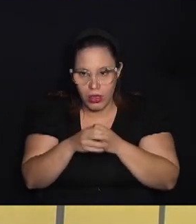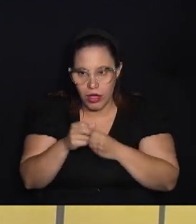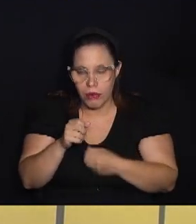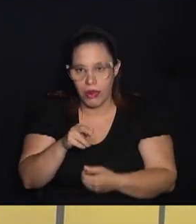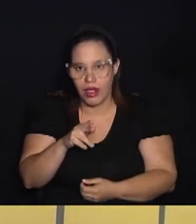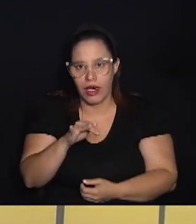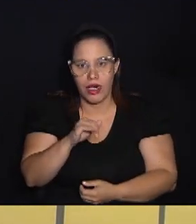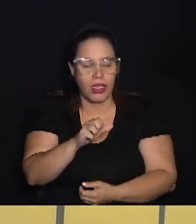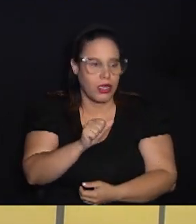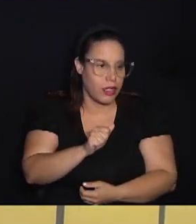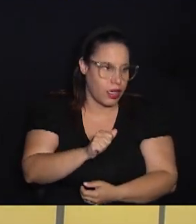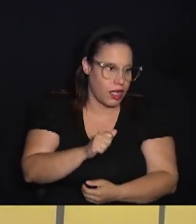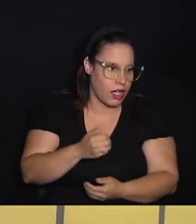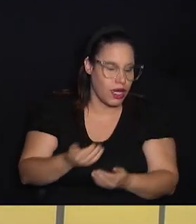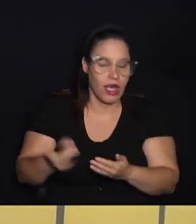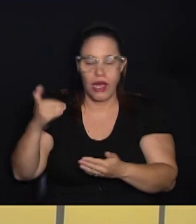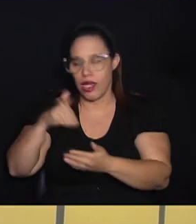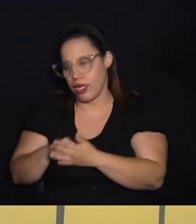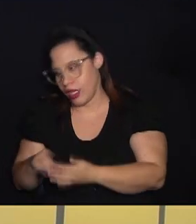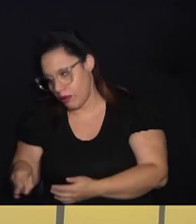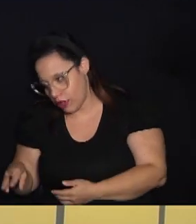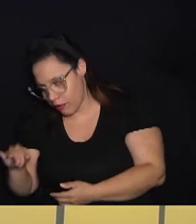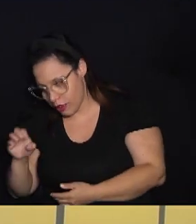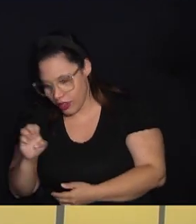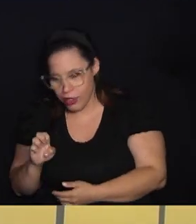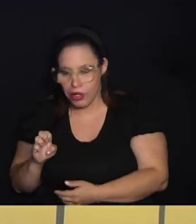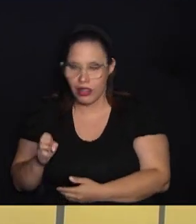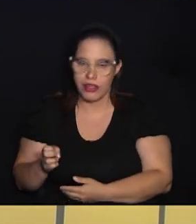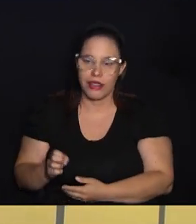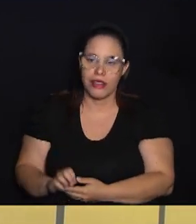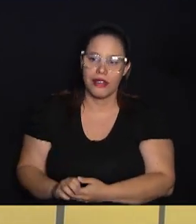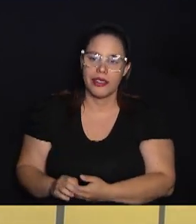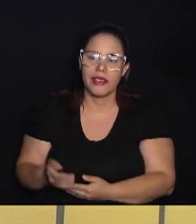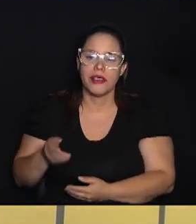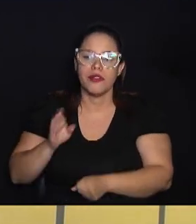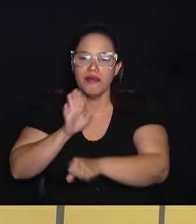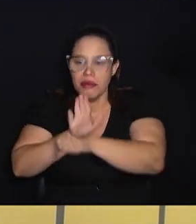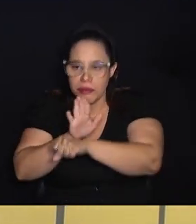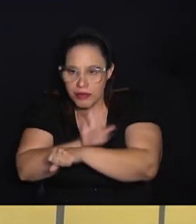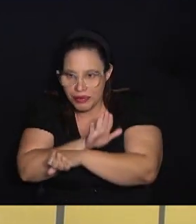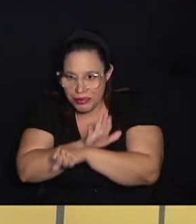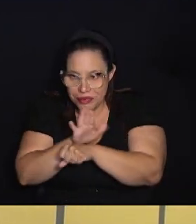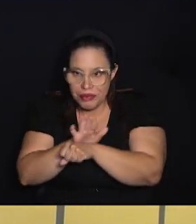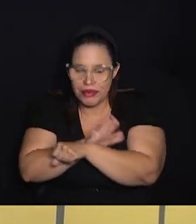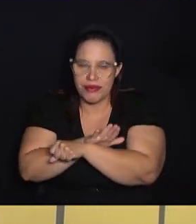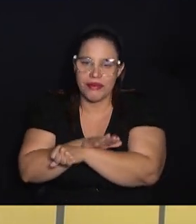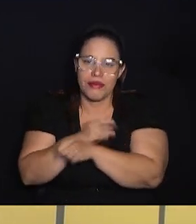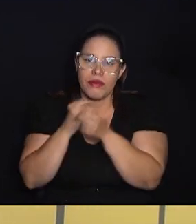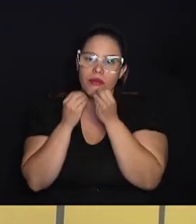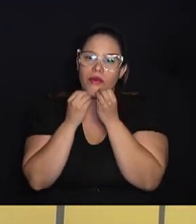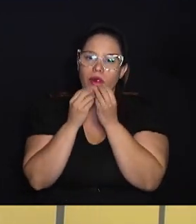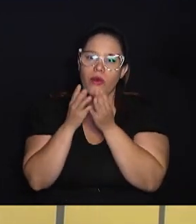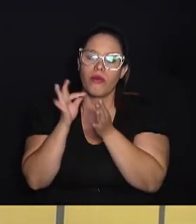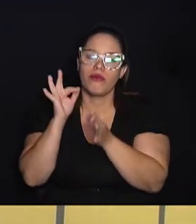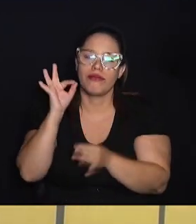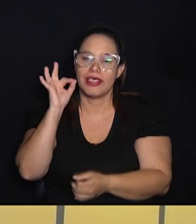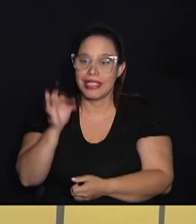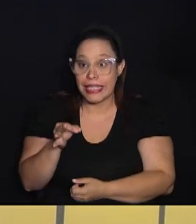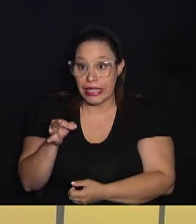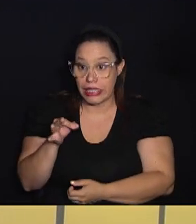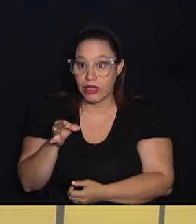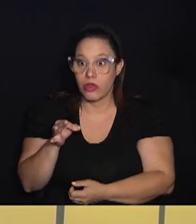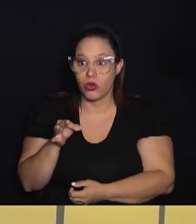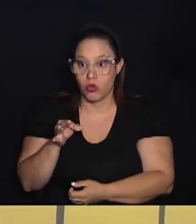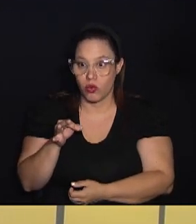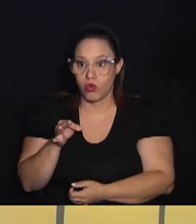Mari Então a gente e E com isso essas pessoas têm um cuidado muito mais e efetiva eu acho porque